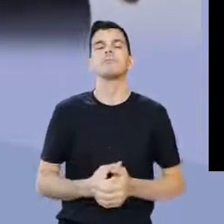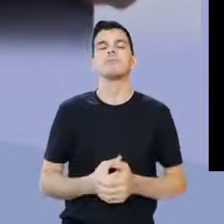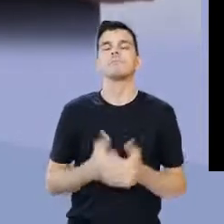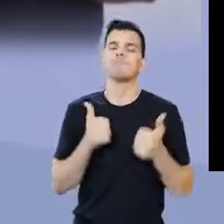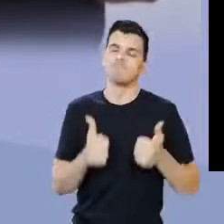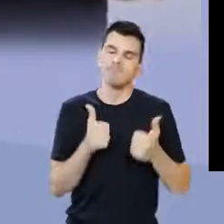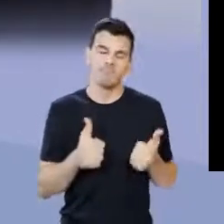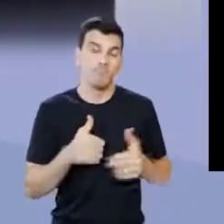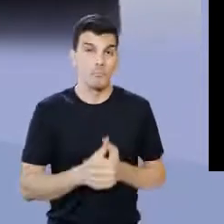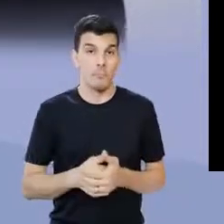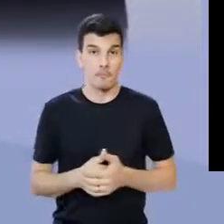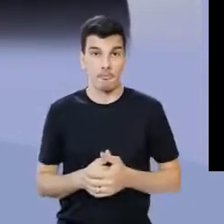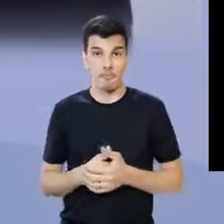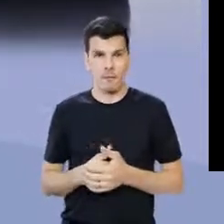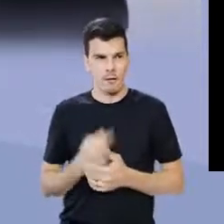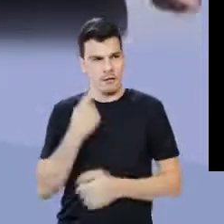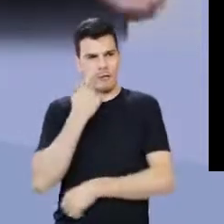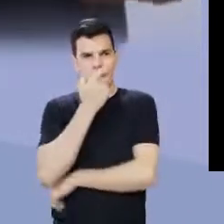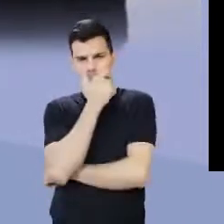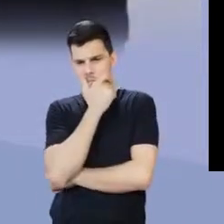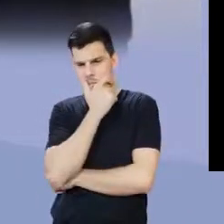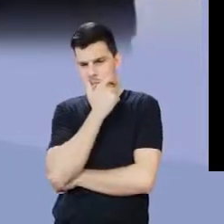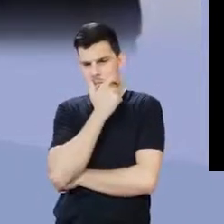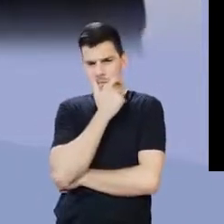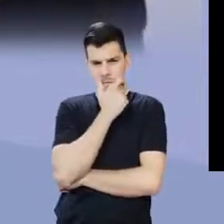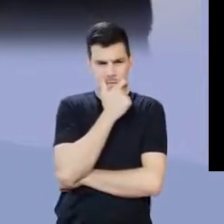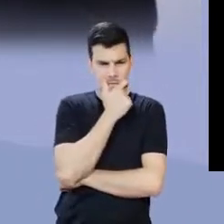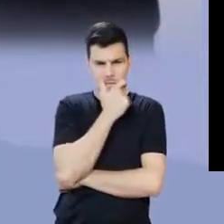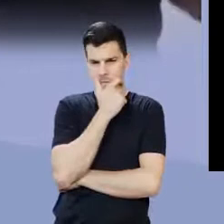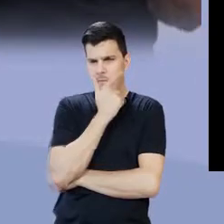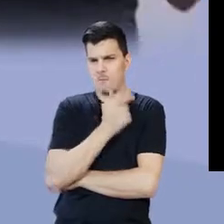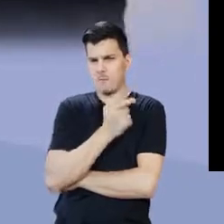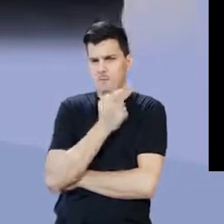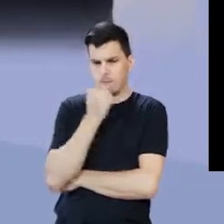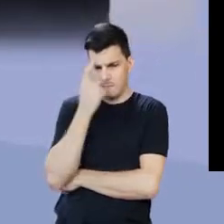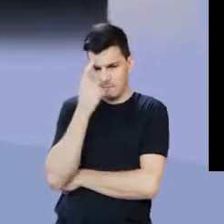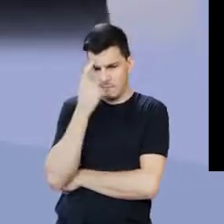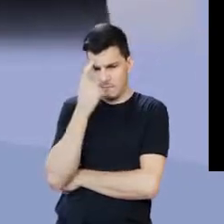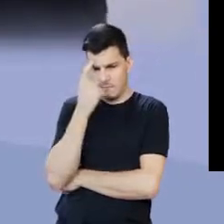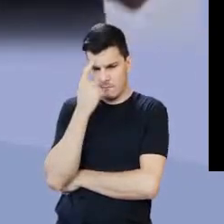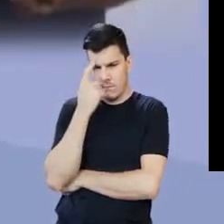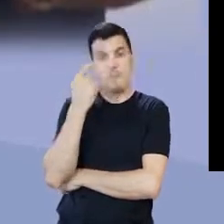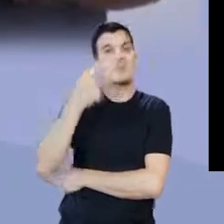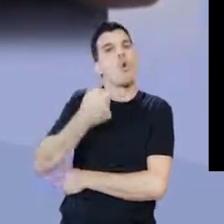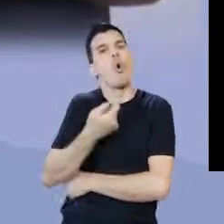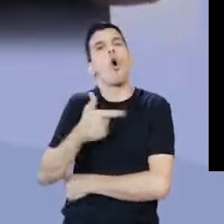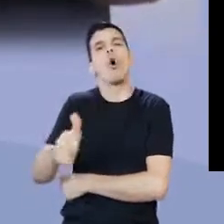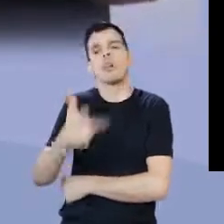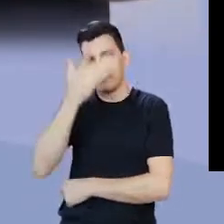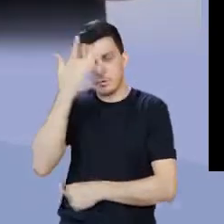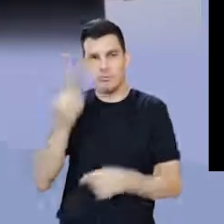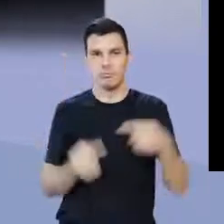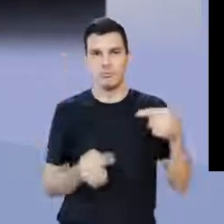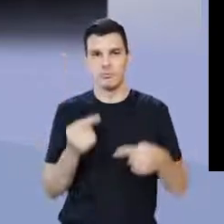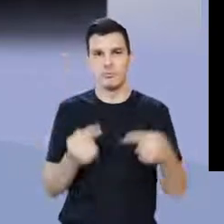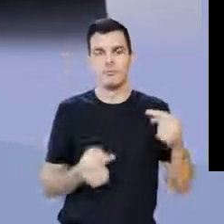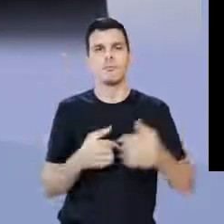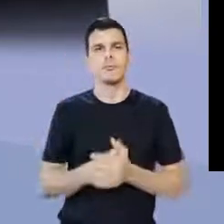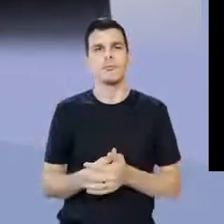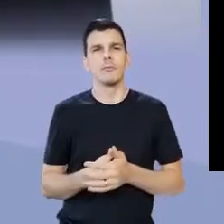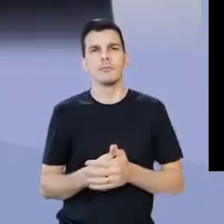eu aceito. Mas logo começou a haver questionamento. Foi preciso surgir um outro legislador. Aí surgiu o